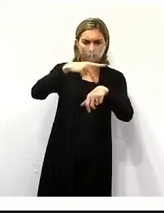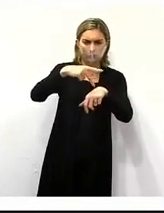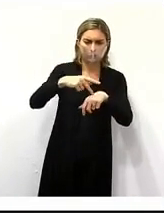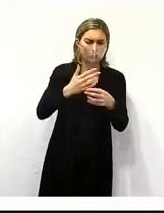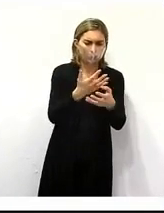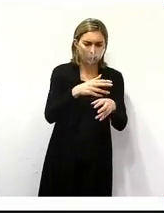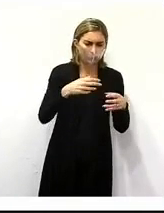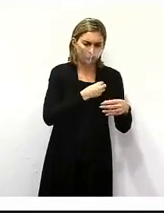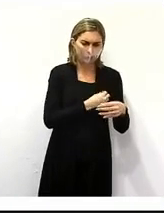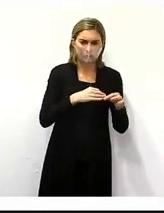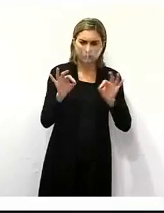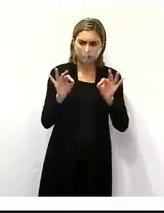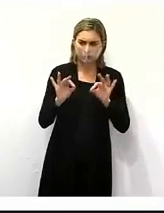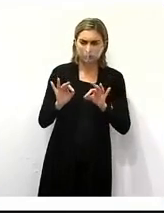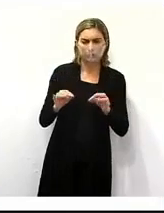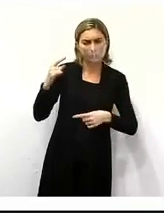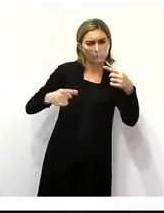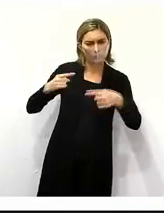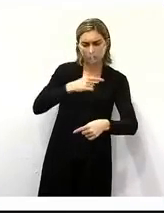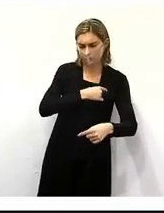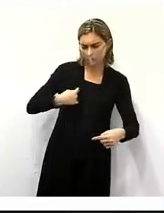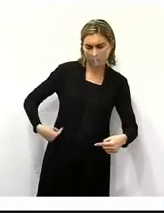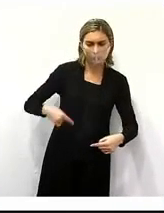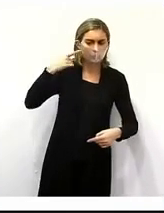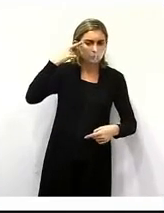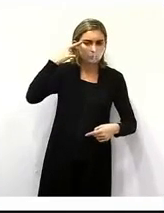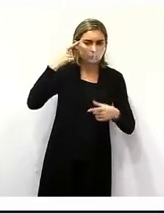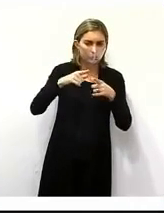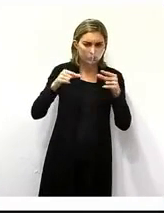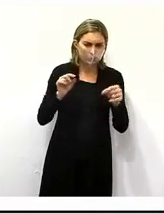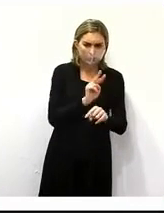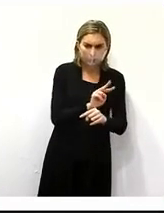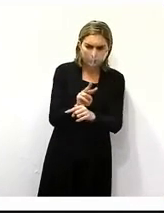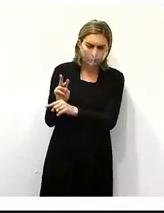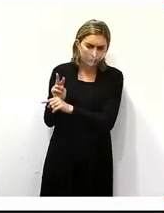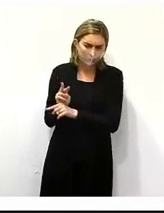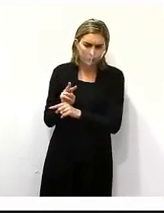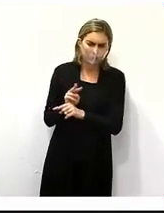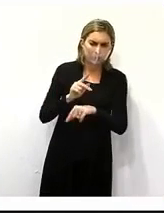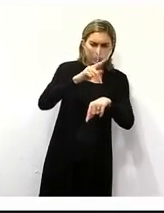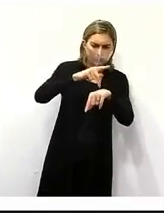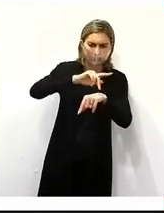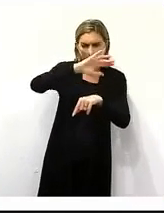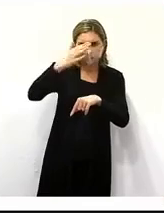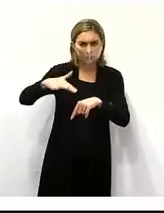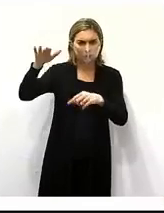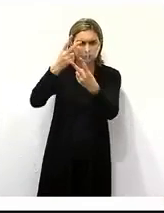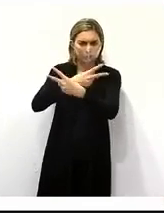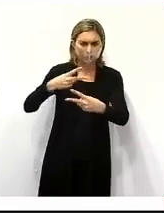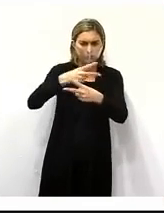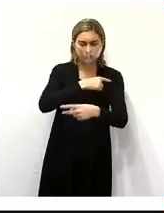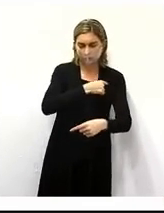que disputam com a China. O Japão está decantando por umas ilhotas de pedra e vento, que